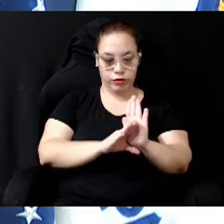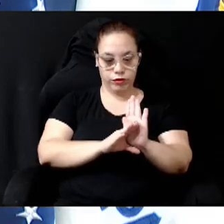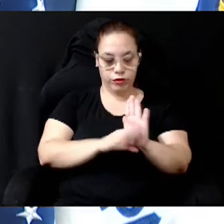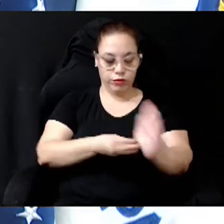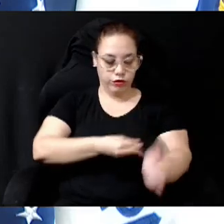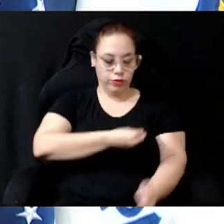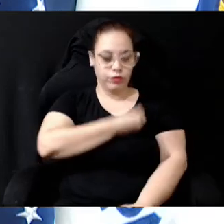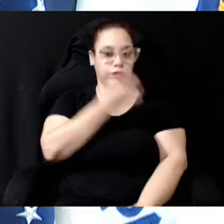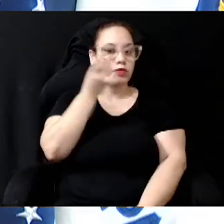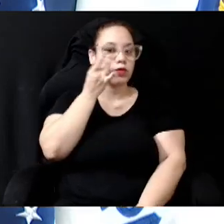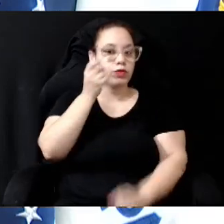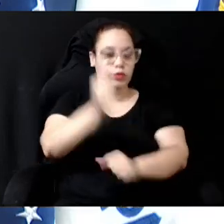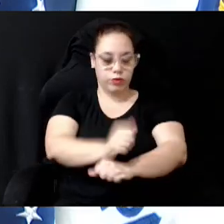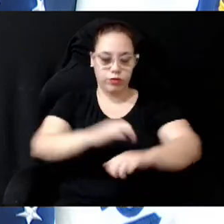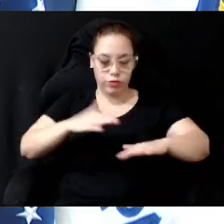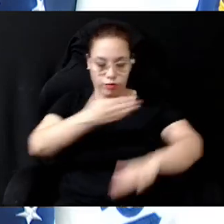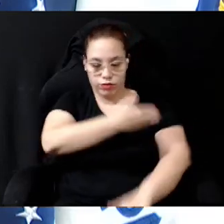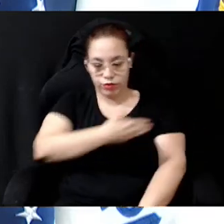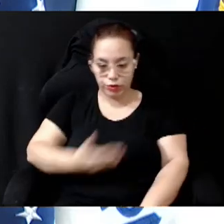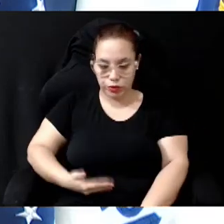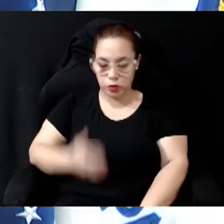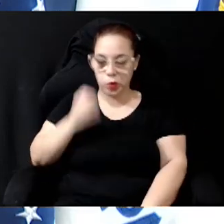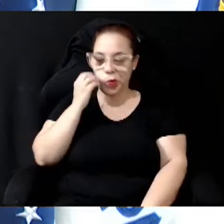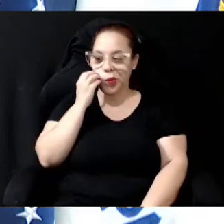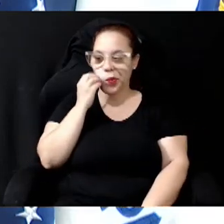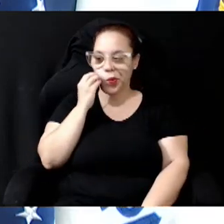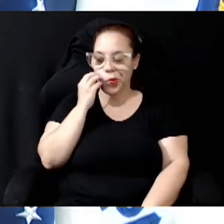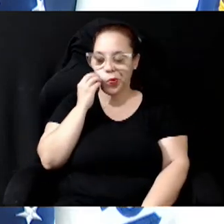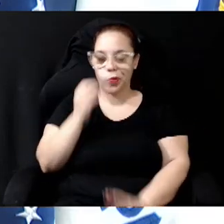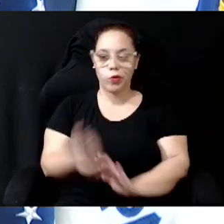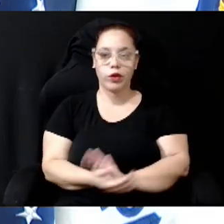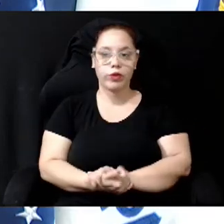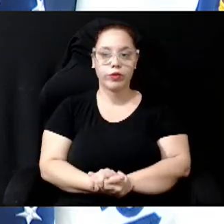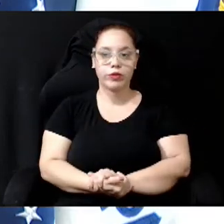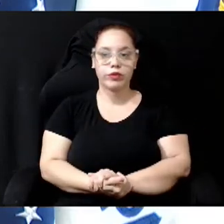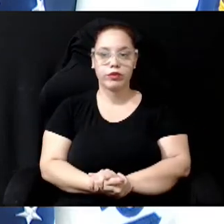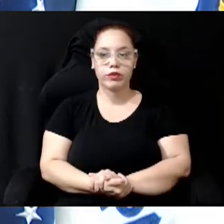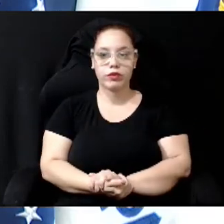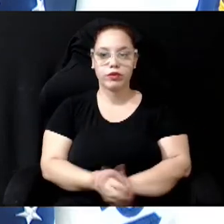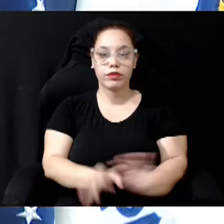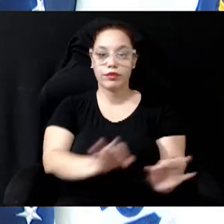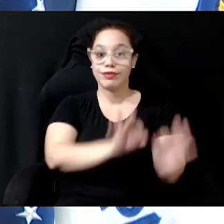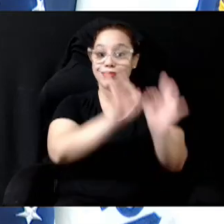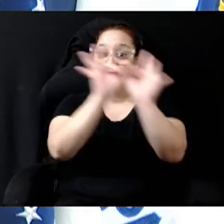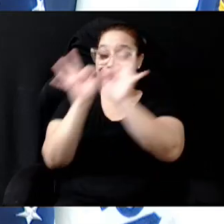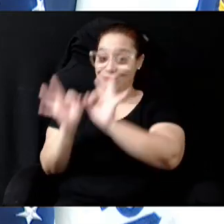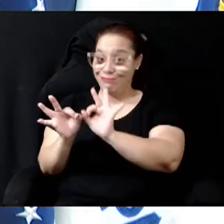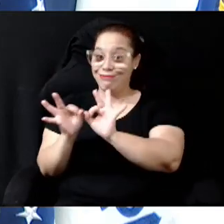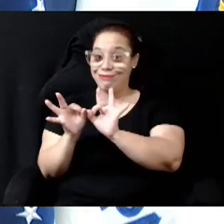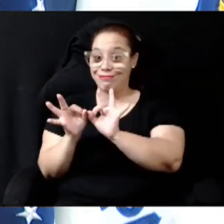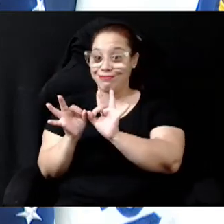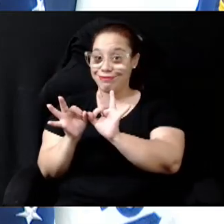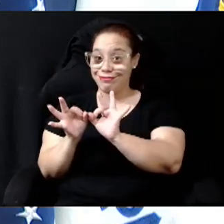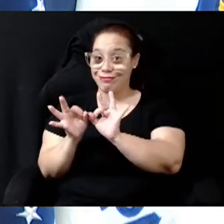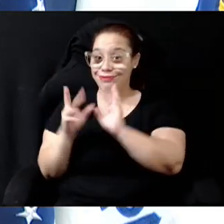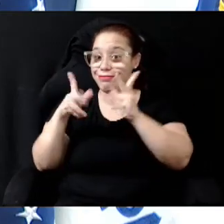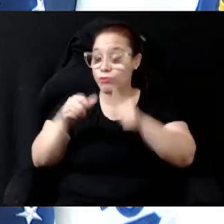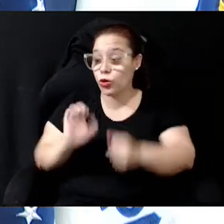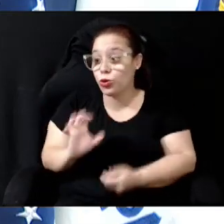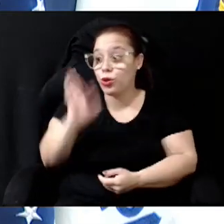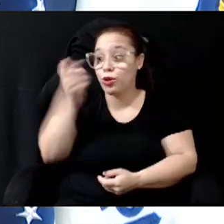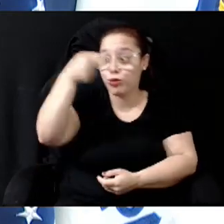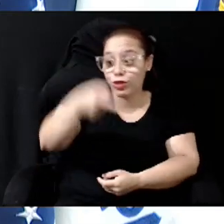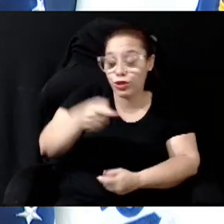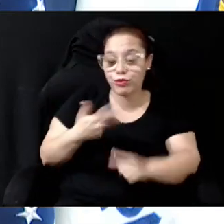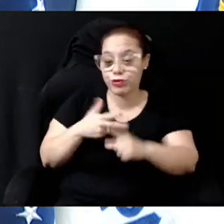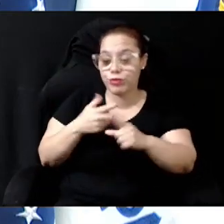aqui do plenário José Maria Matozinho. Nós acompanhamos, então, tudo que está acontecendo aqui no Legislativo